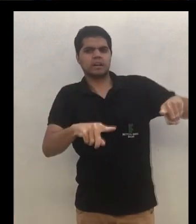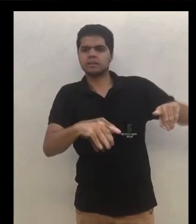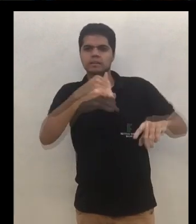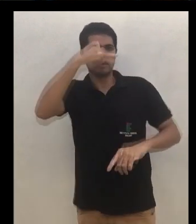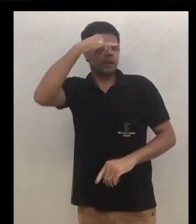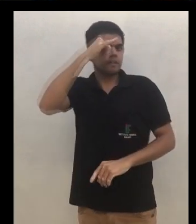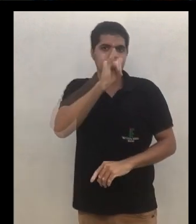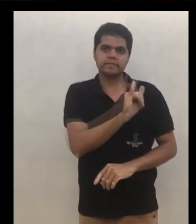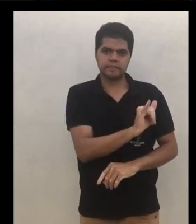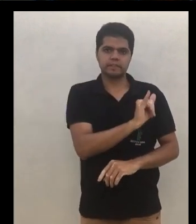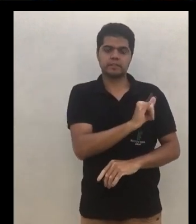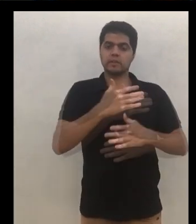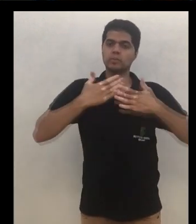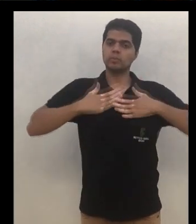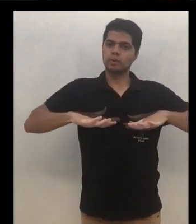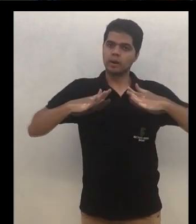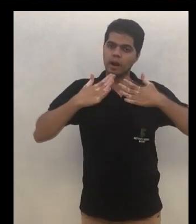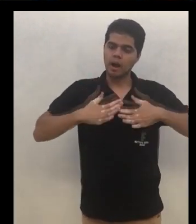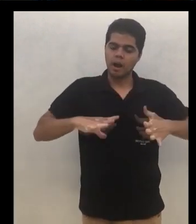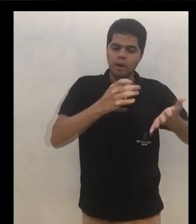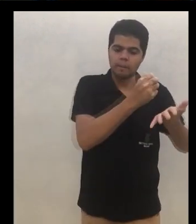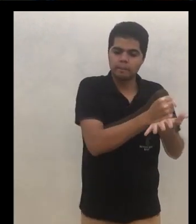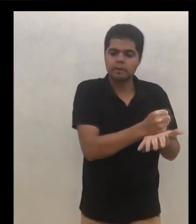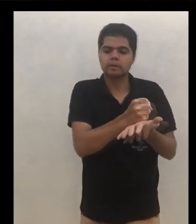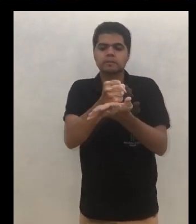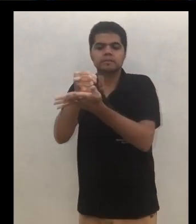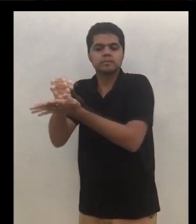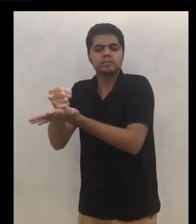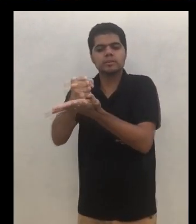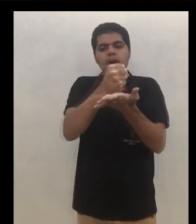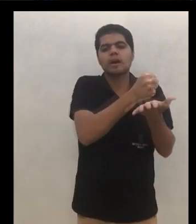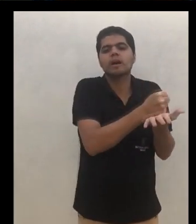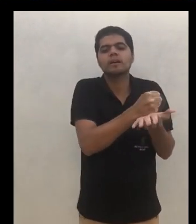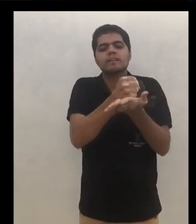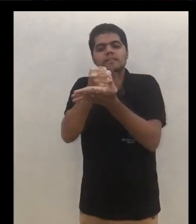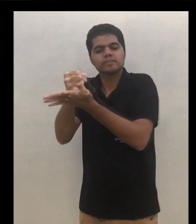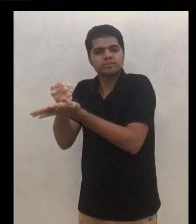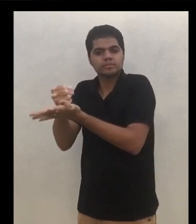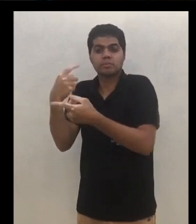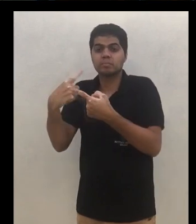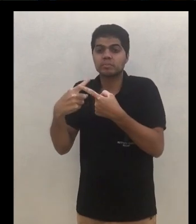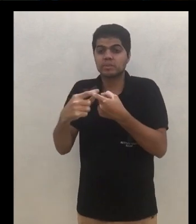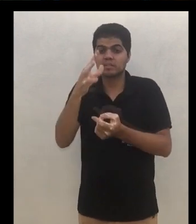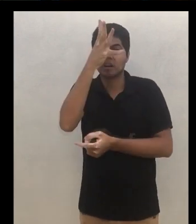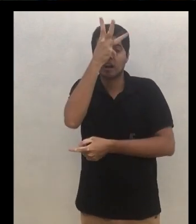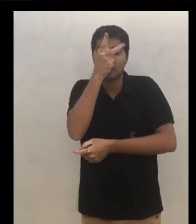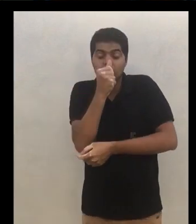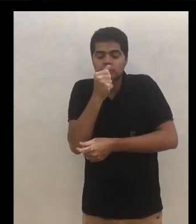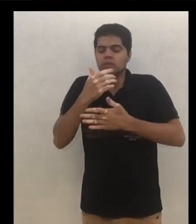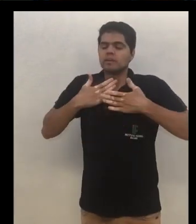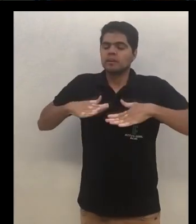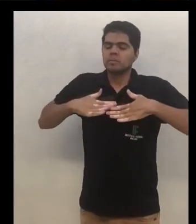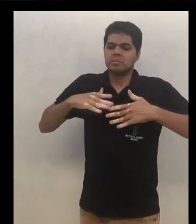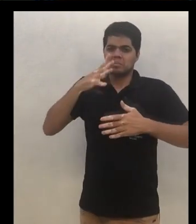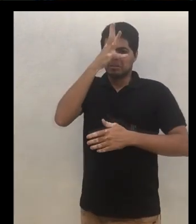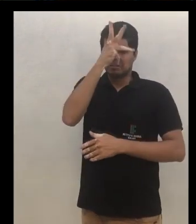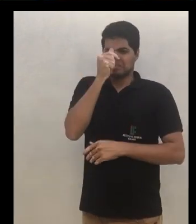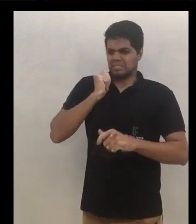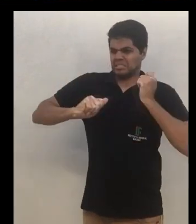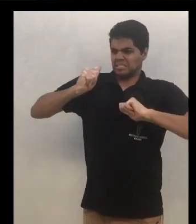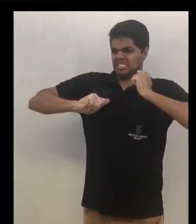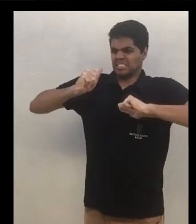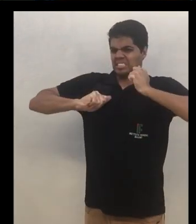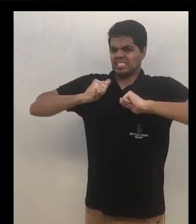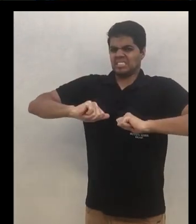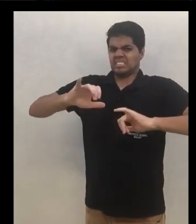humanitário, né, que trabalhe direitinho, que o animal possa não sofrer. Porque veja bem, se a gente leva o animal